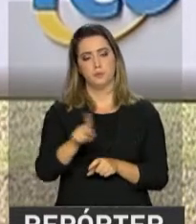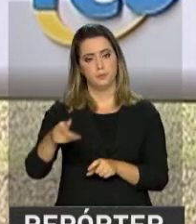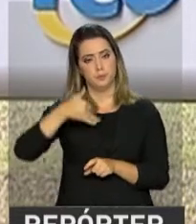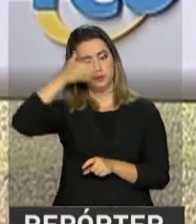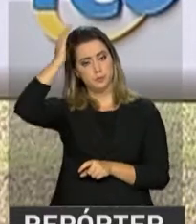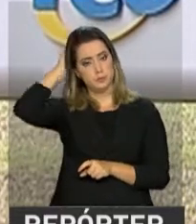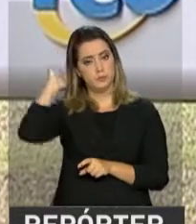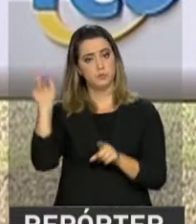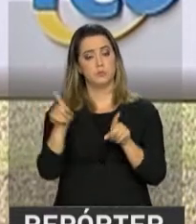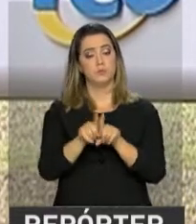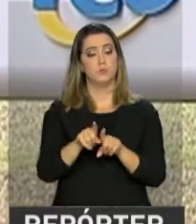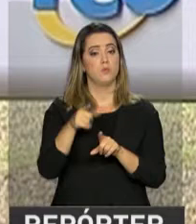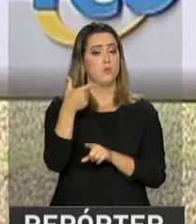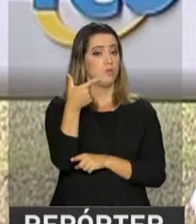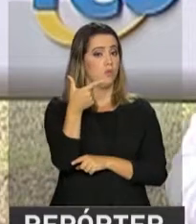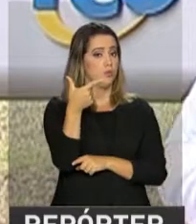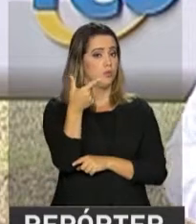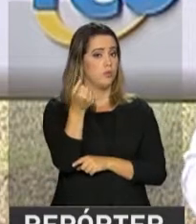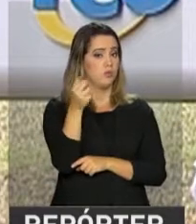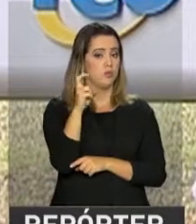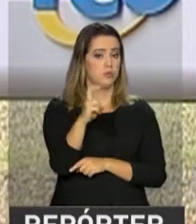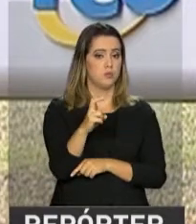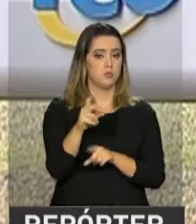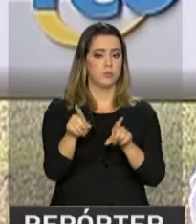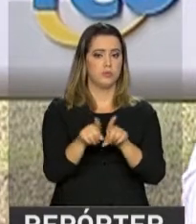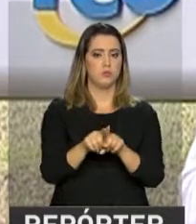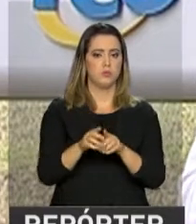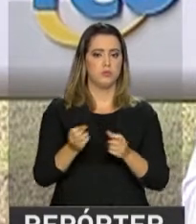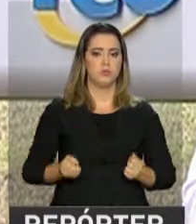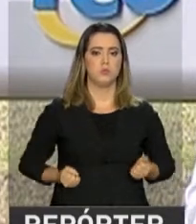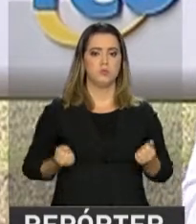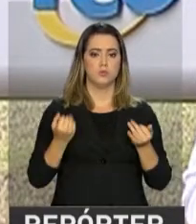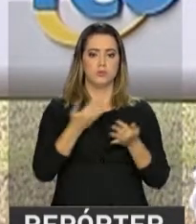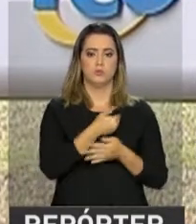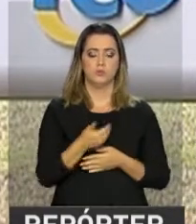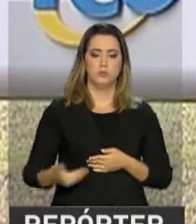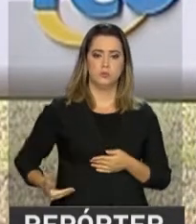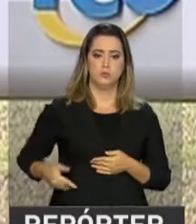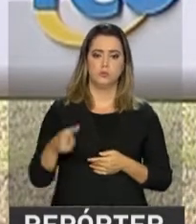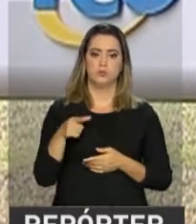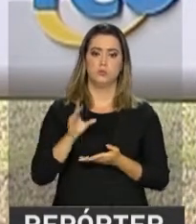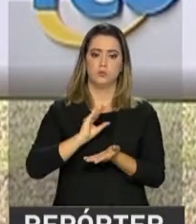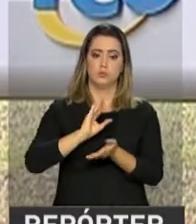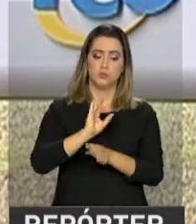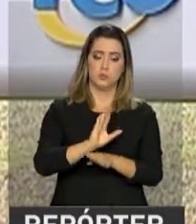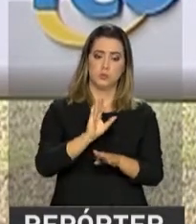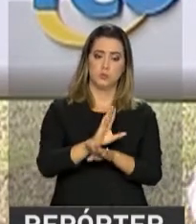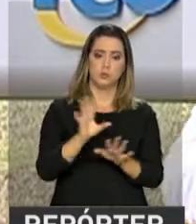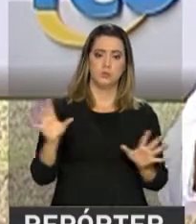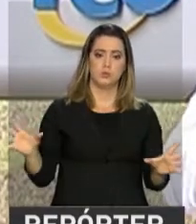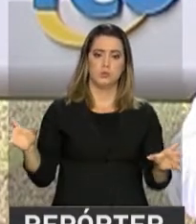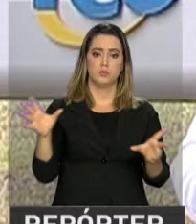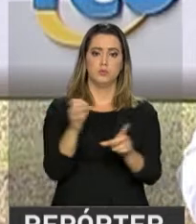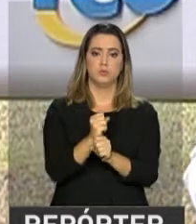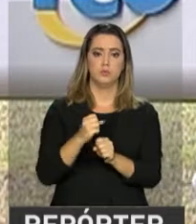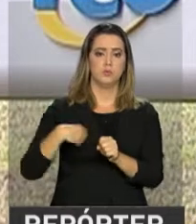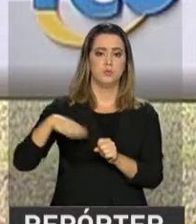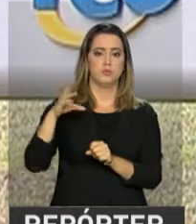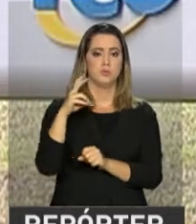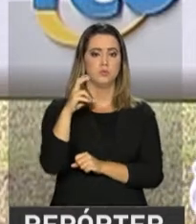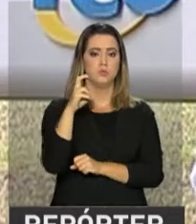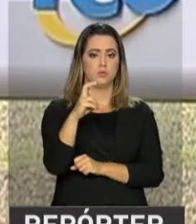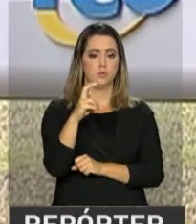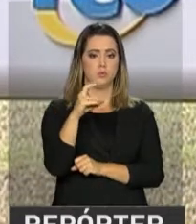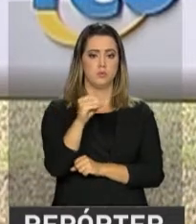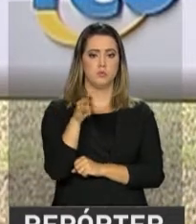Michel Temer. Em 2015, segundo Meirelles, os gastos do governo com esses subsídios somaram mais de 50